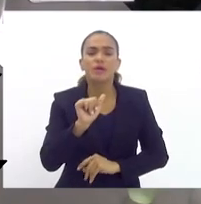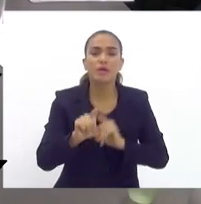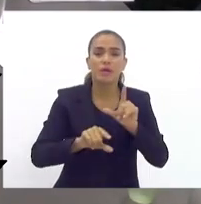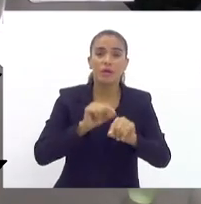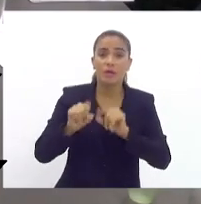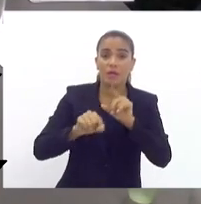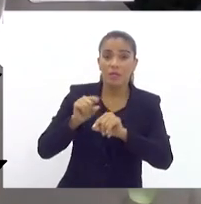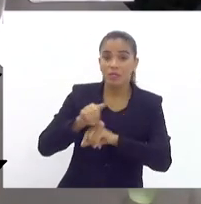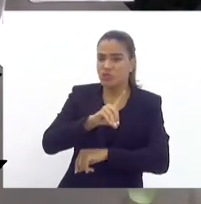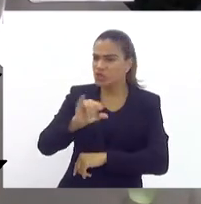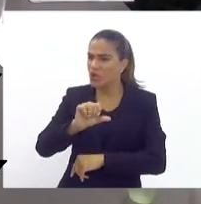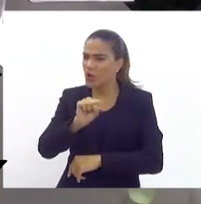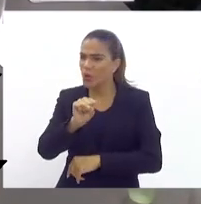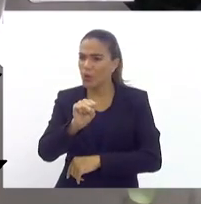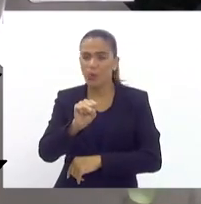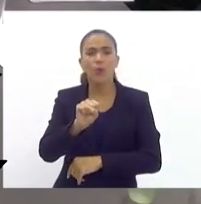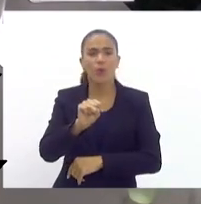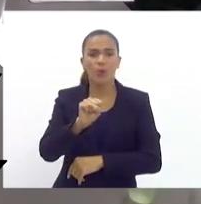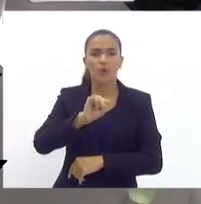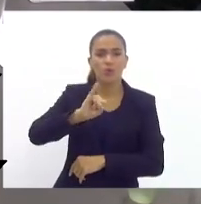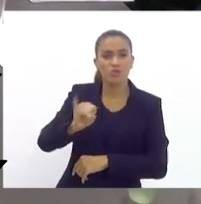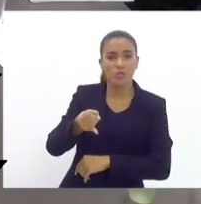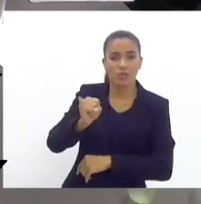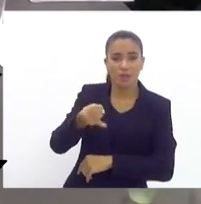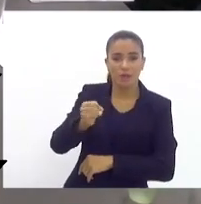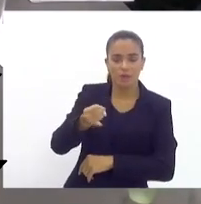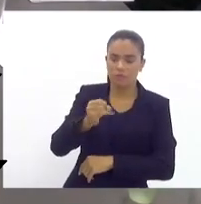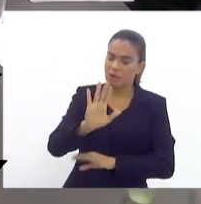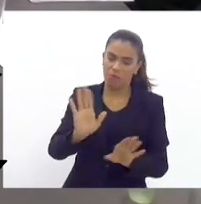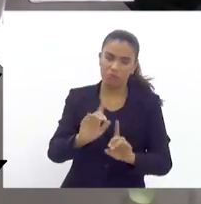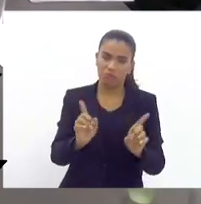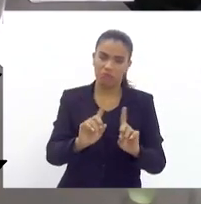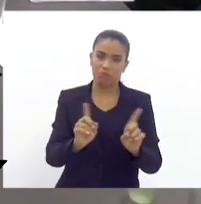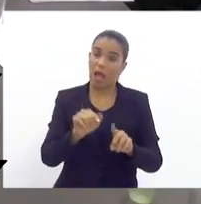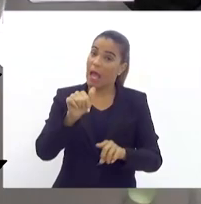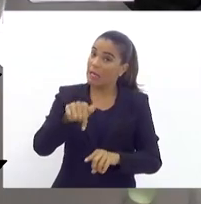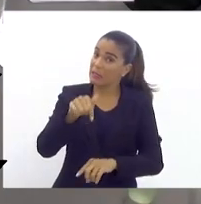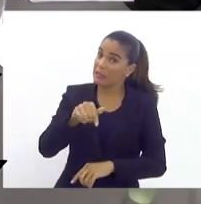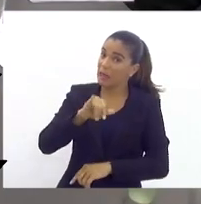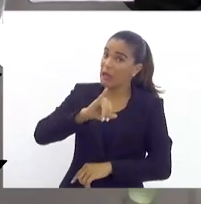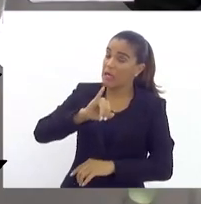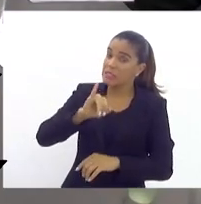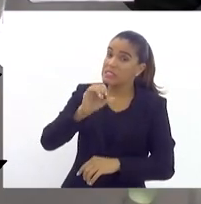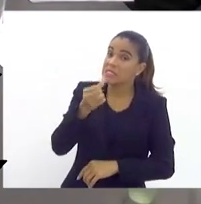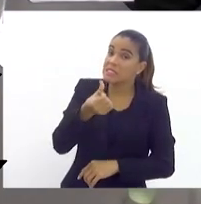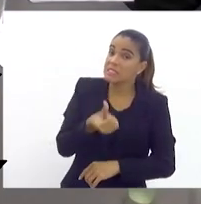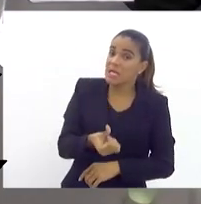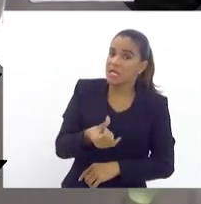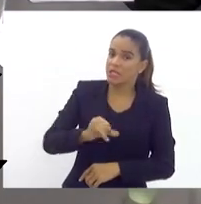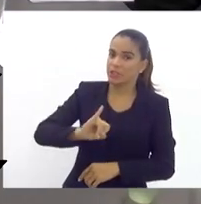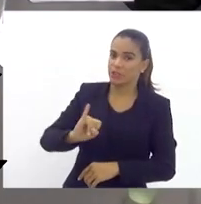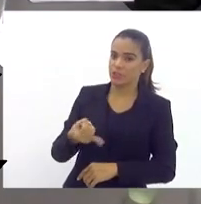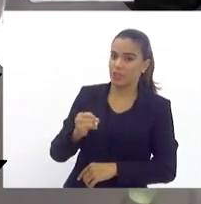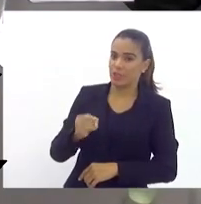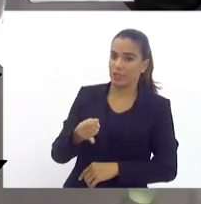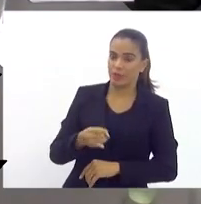Dia 8. 8 de janeiro. Não, aqui tá 6 de janeiro. Desculpa, presidente, 6 de